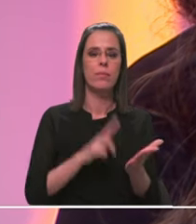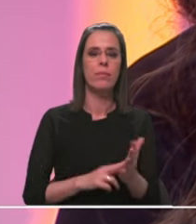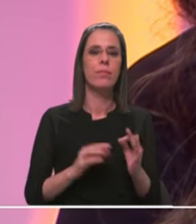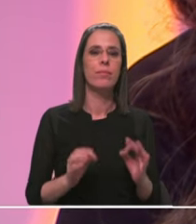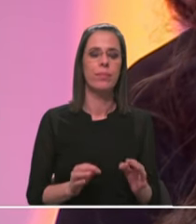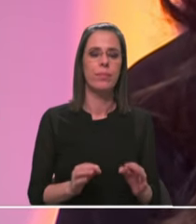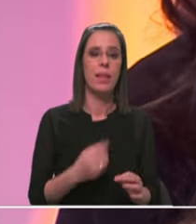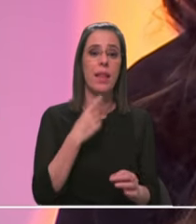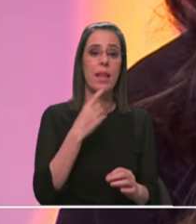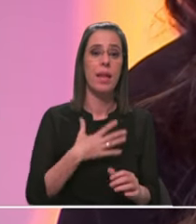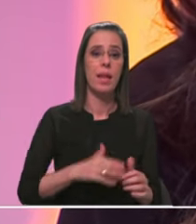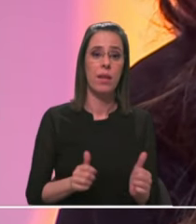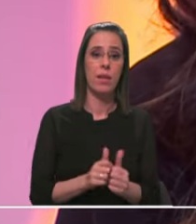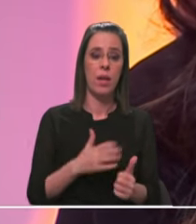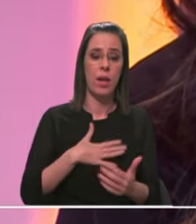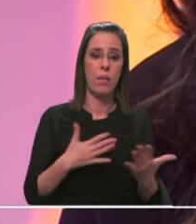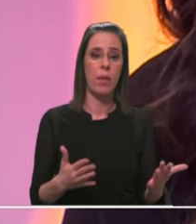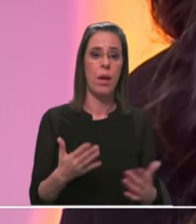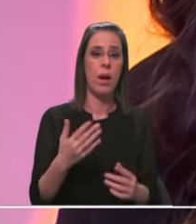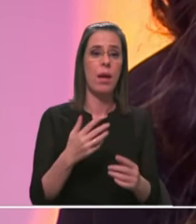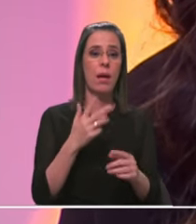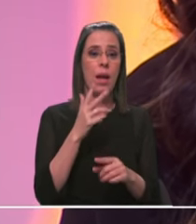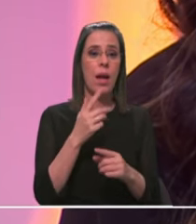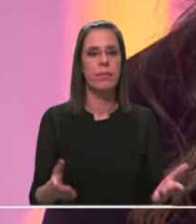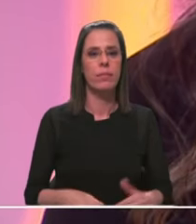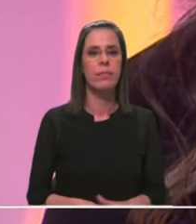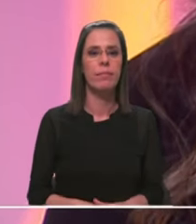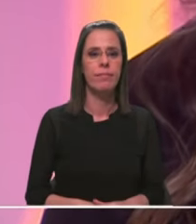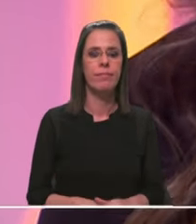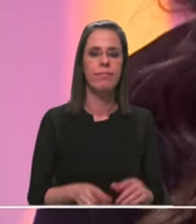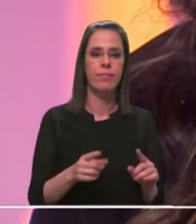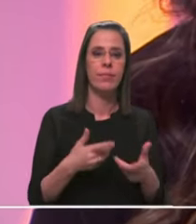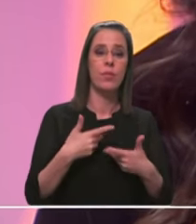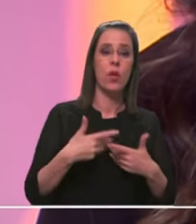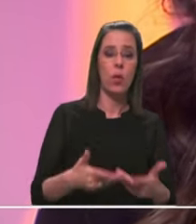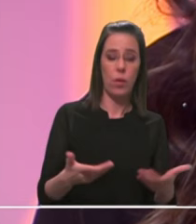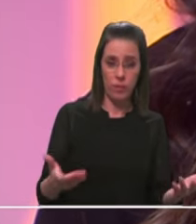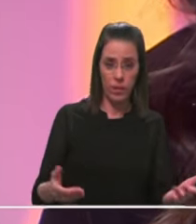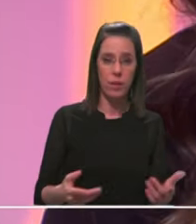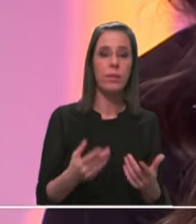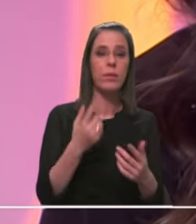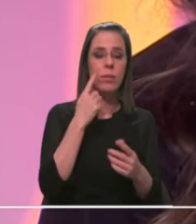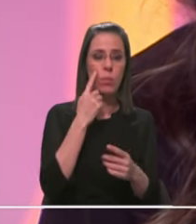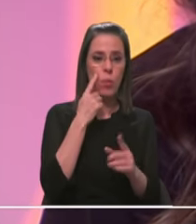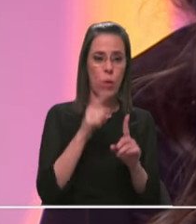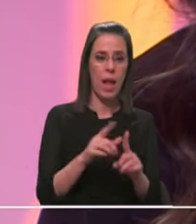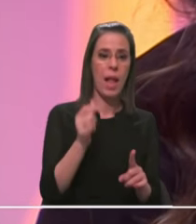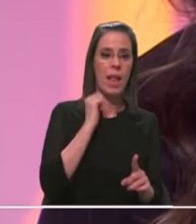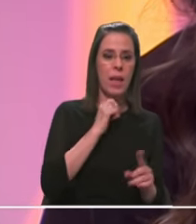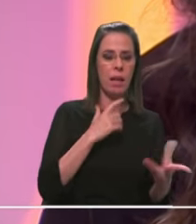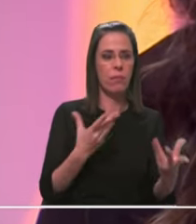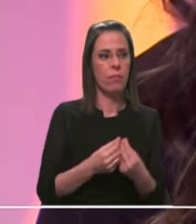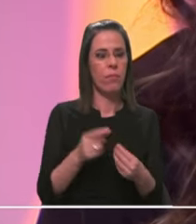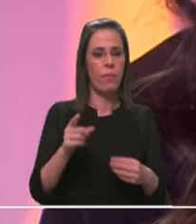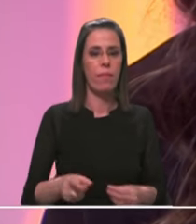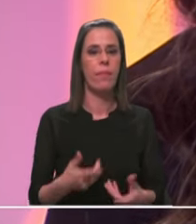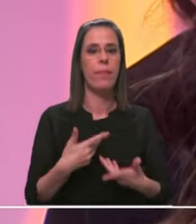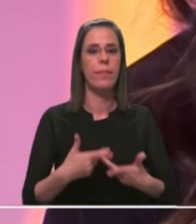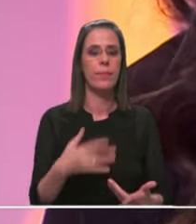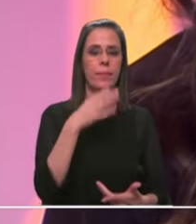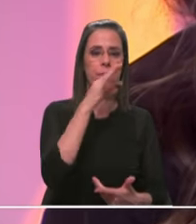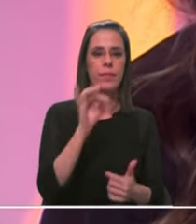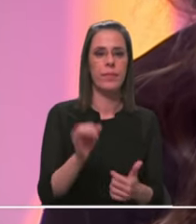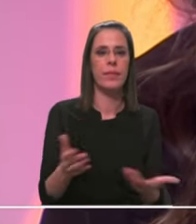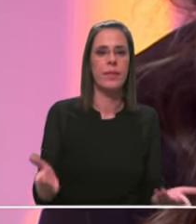realmente dizia que queria ficar comigo, mas por trás das câmaras. Ele convidar-me para ir morar em Leiria com ele, apresentar-me à